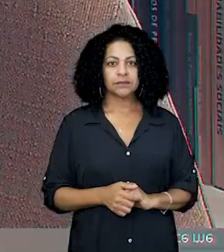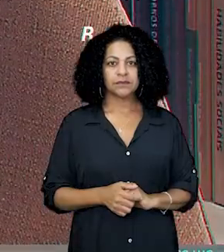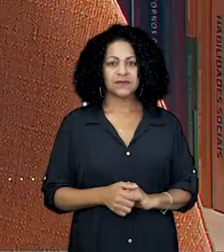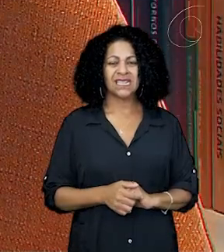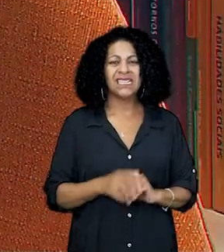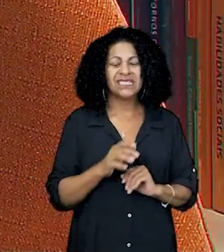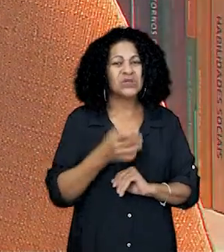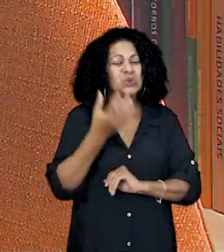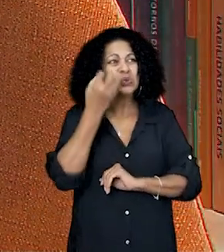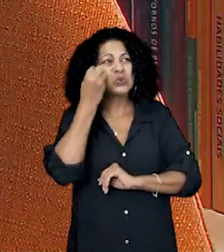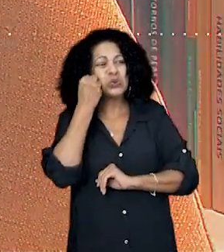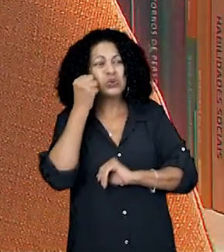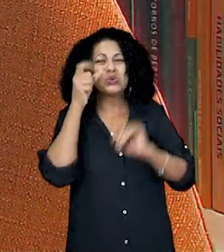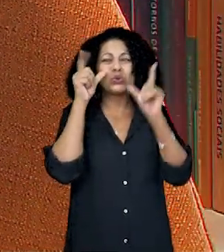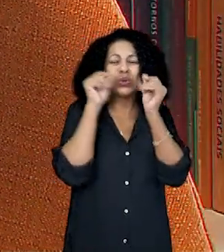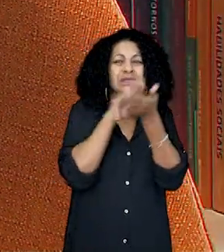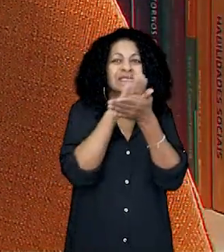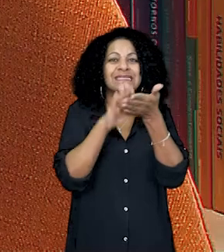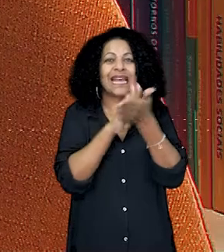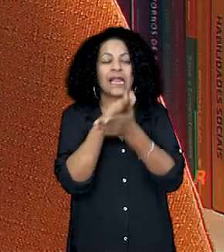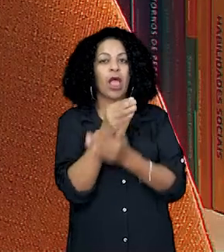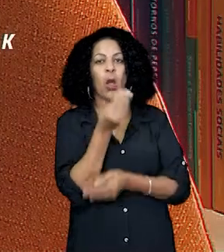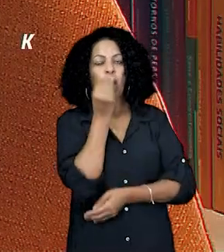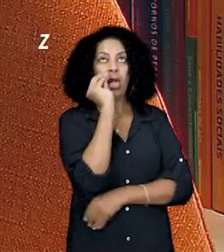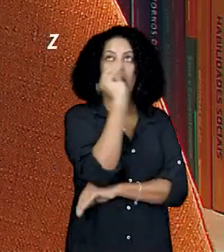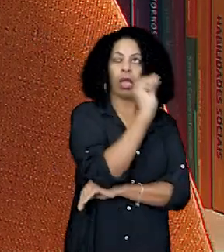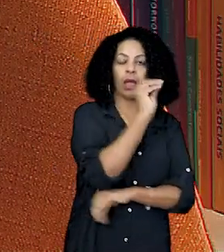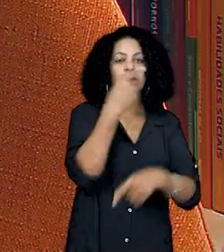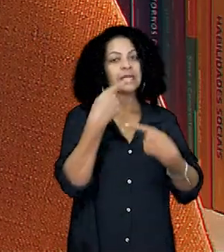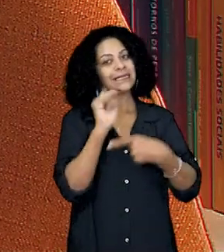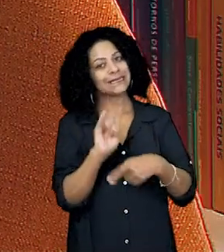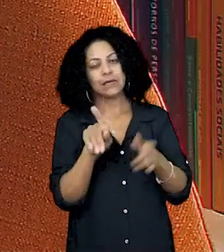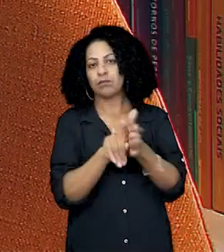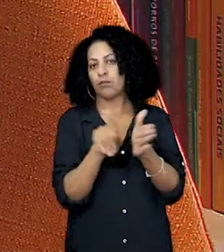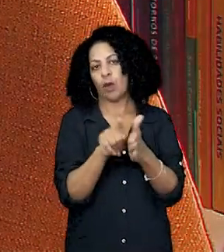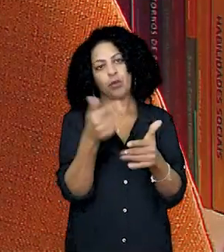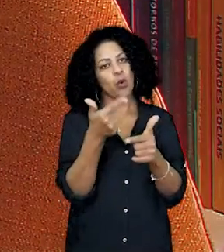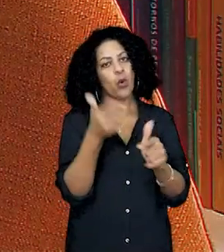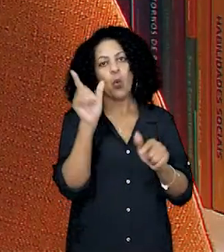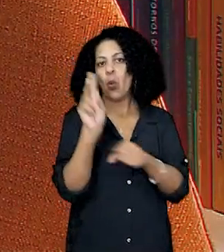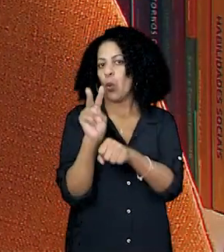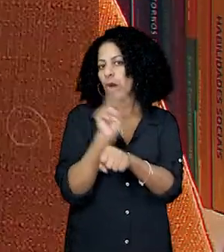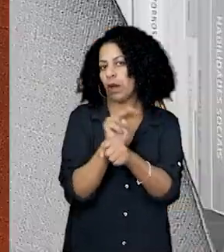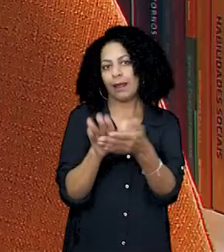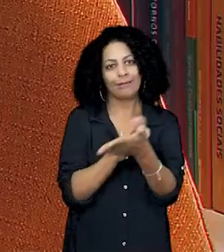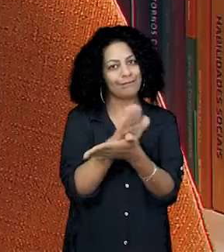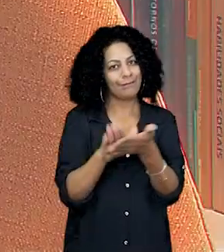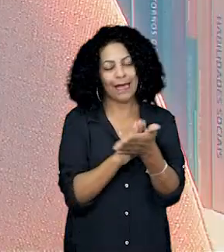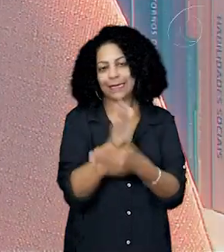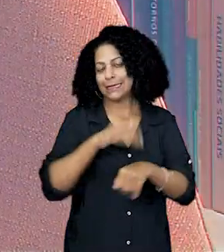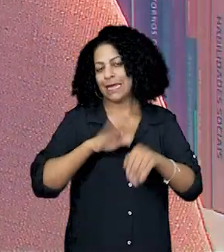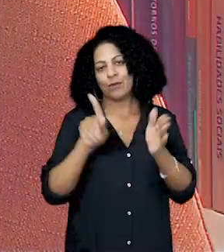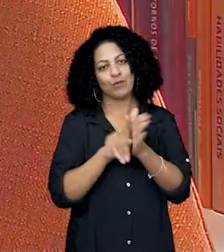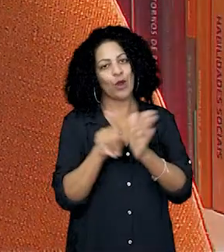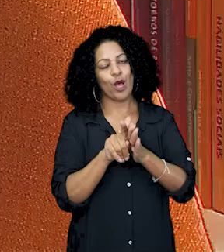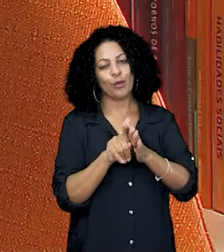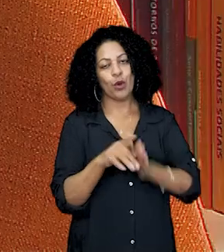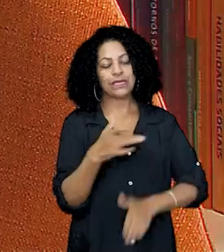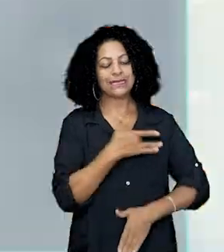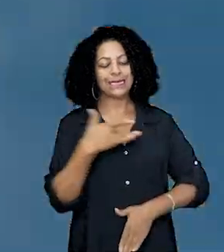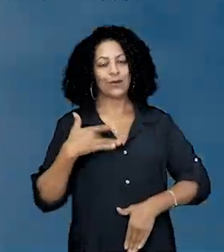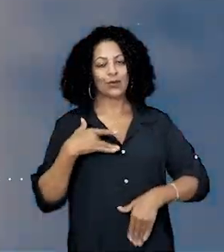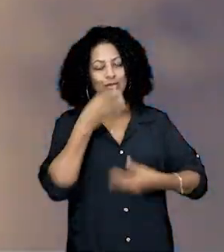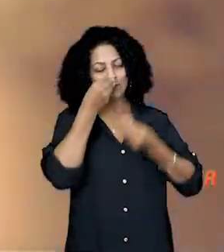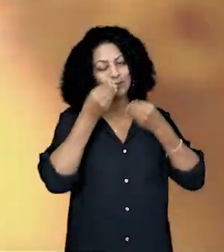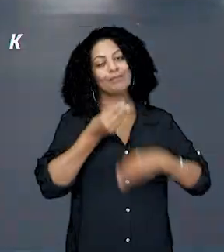O transtorno do sono, ele não deve ser ignorado, porque se não tratado, isso pode trazer cada vez mais comprometimentos na